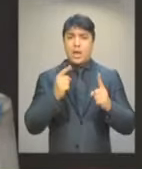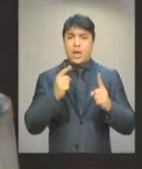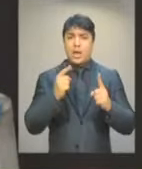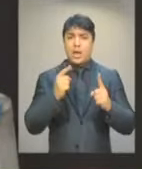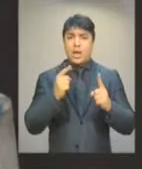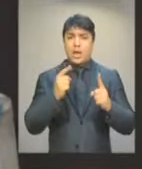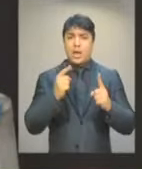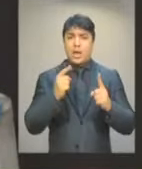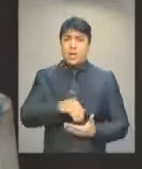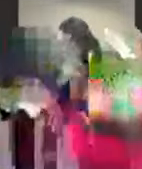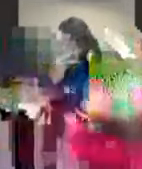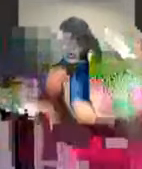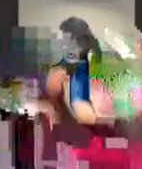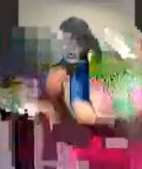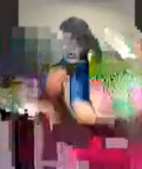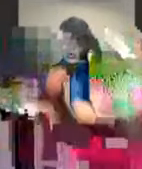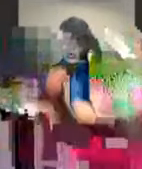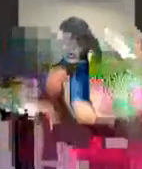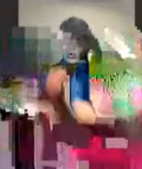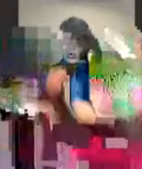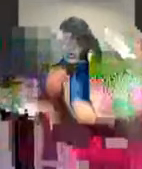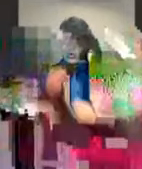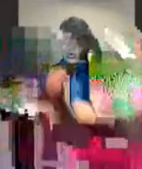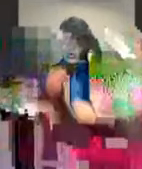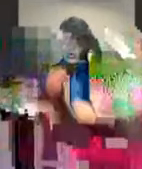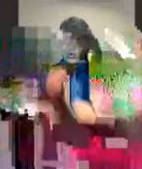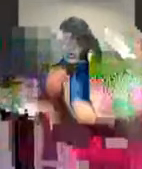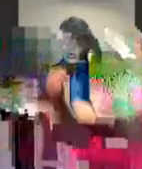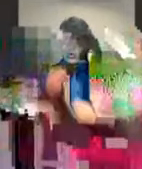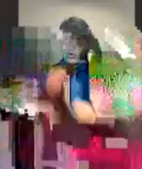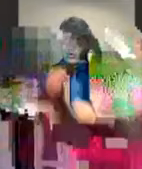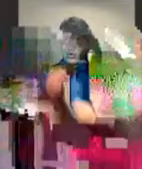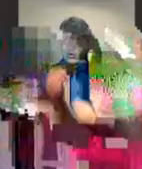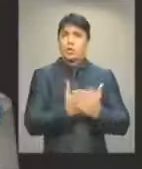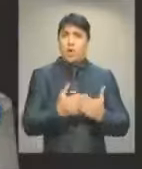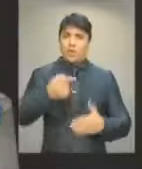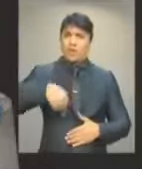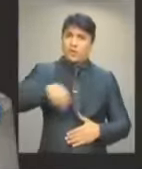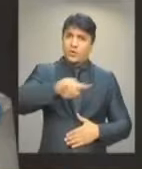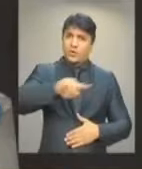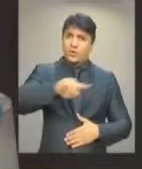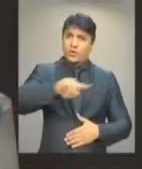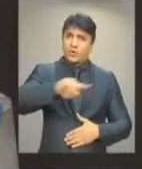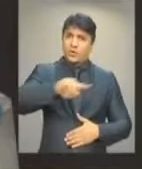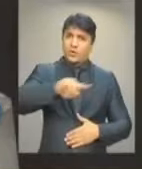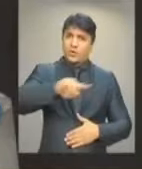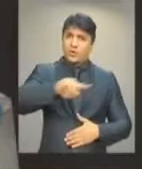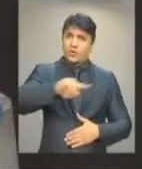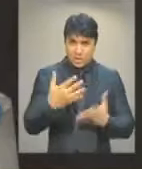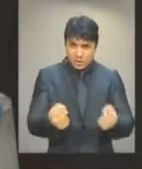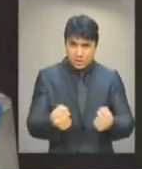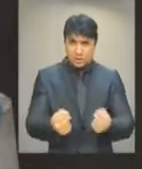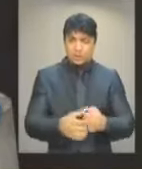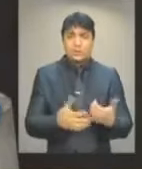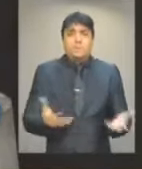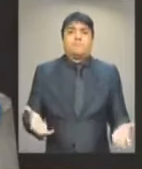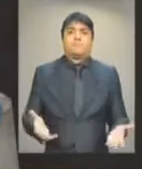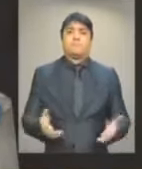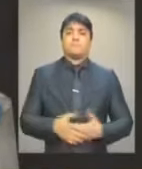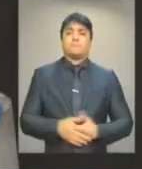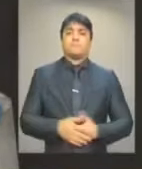piso sanitário definido para as atividades educacionais? Os senhores e senhoras, hoje, têm